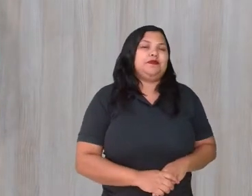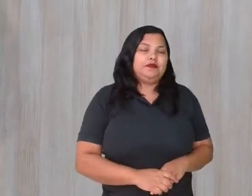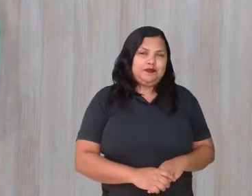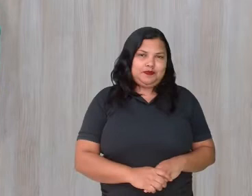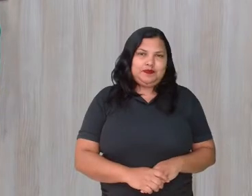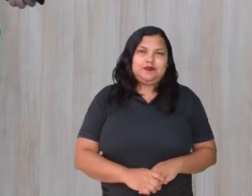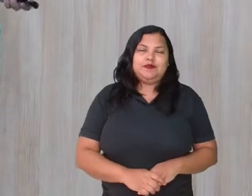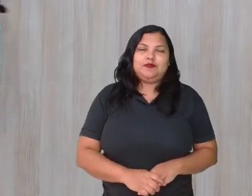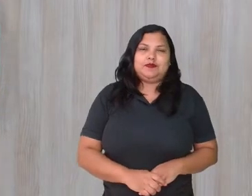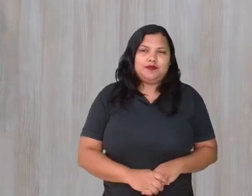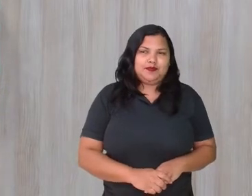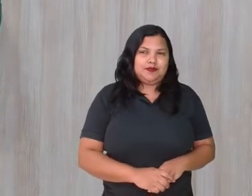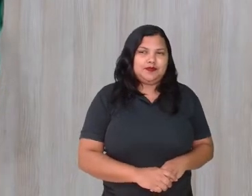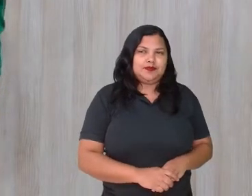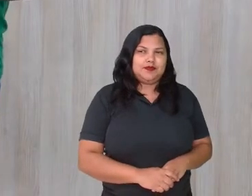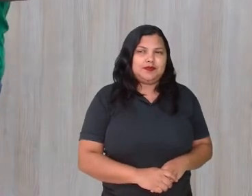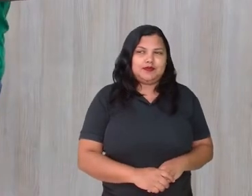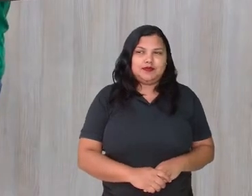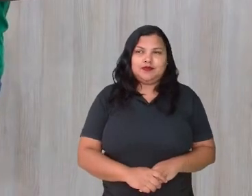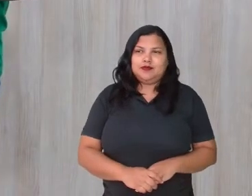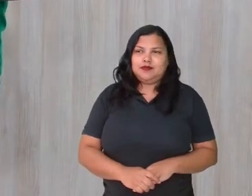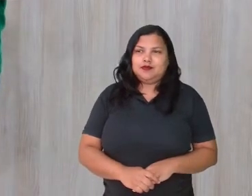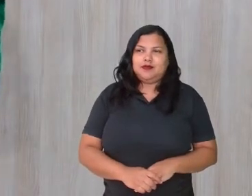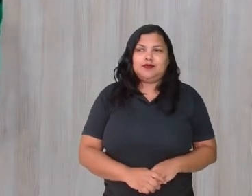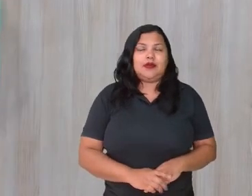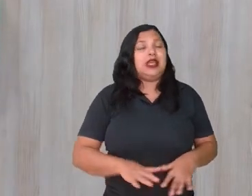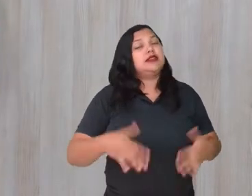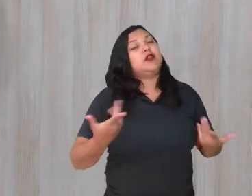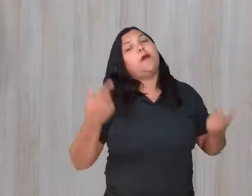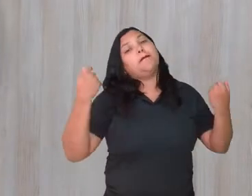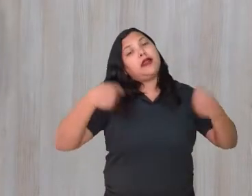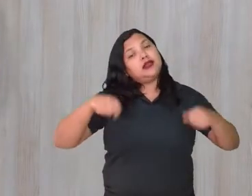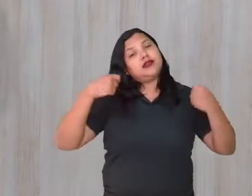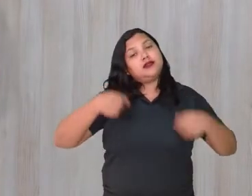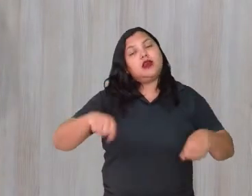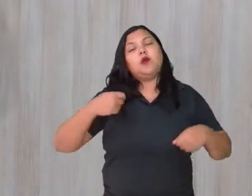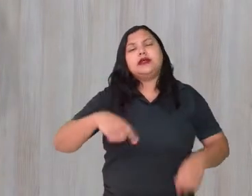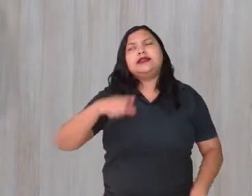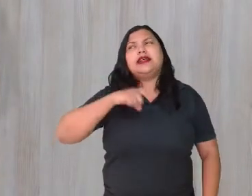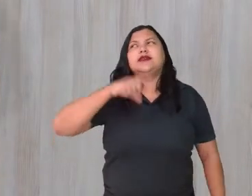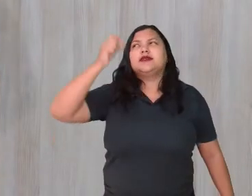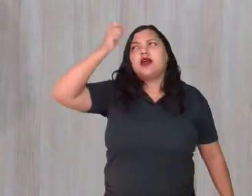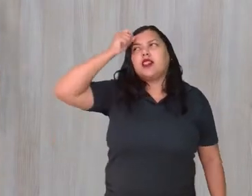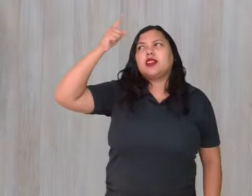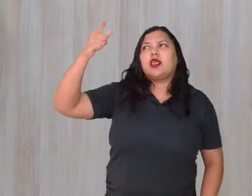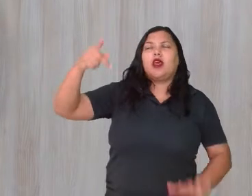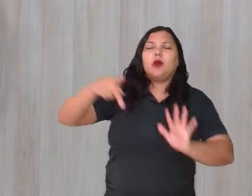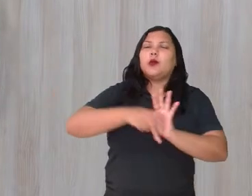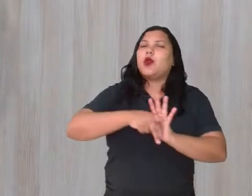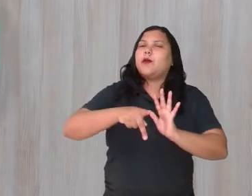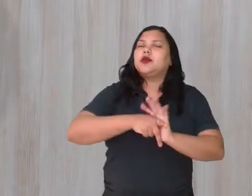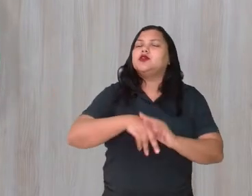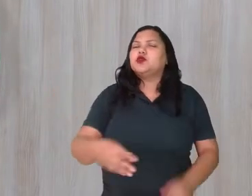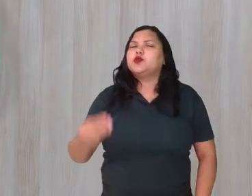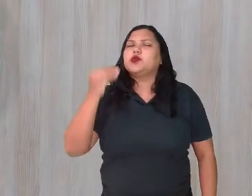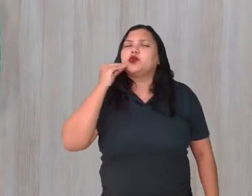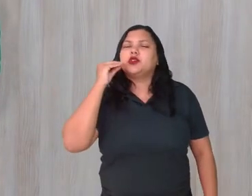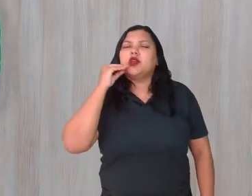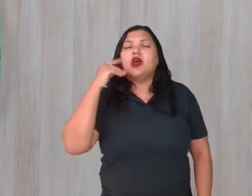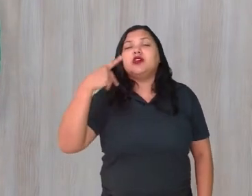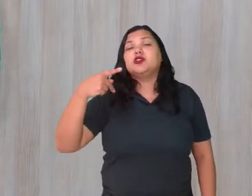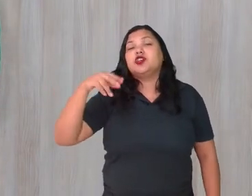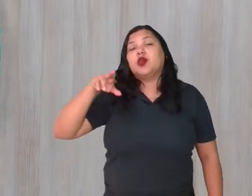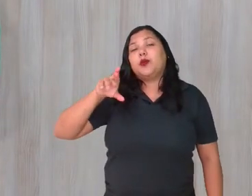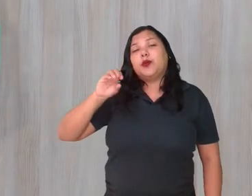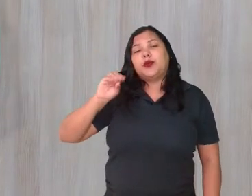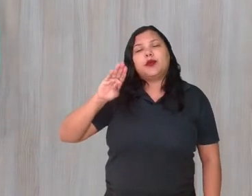simplesmente foi resolvido o problema, tá certo? Então a gente precisa dessa noção de chance, de probabilidade, para perceber